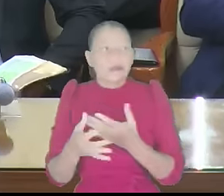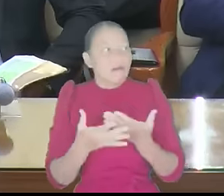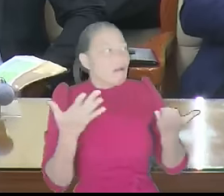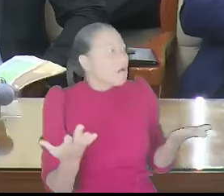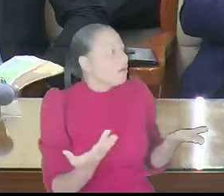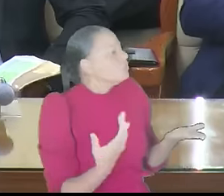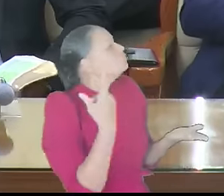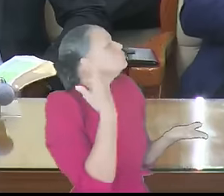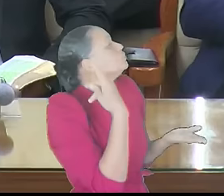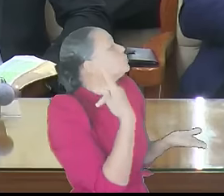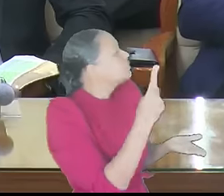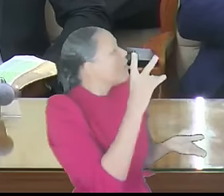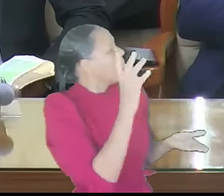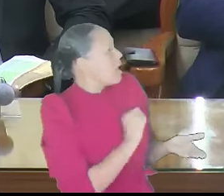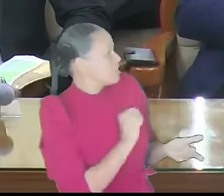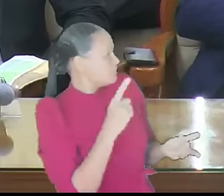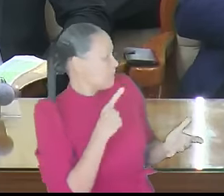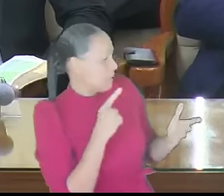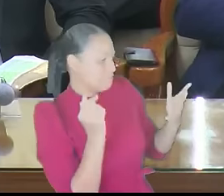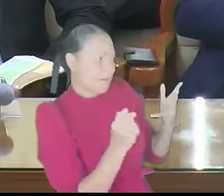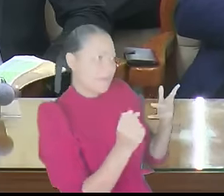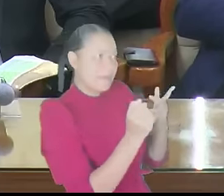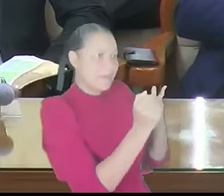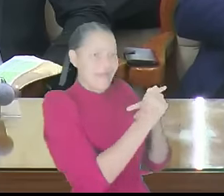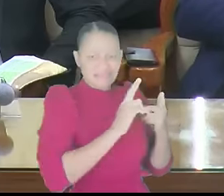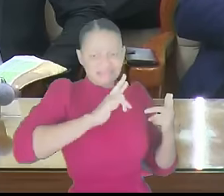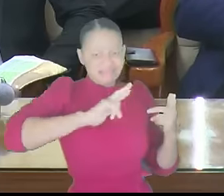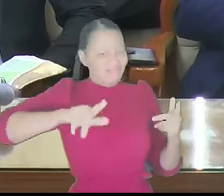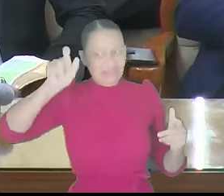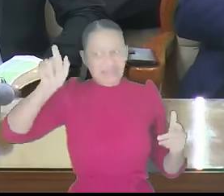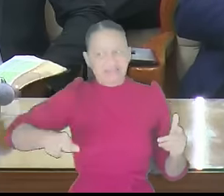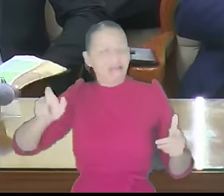tem mais do que os outros amados?